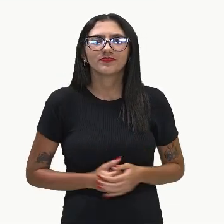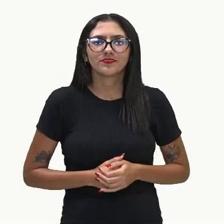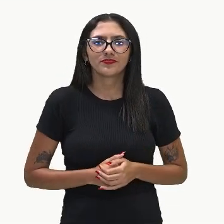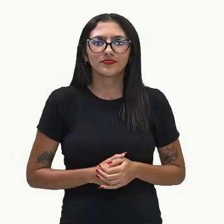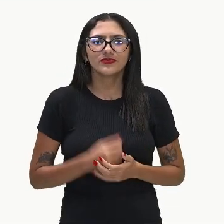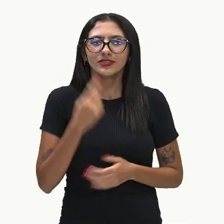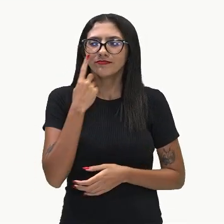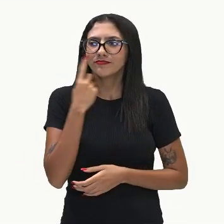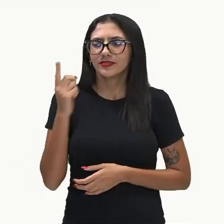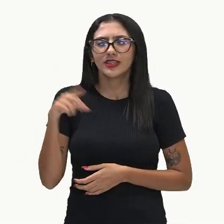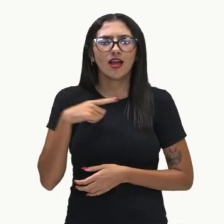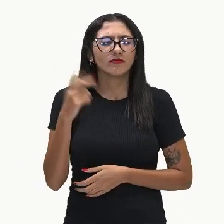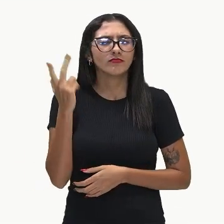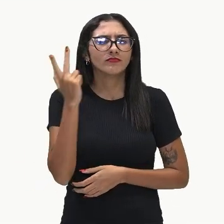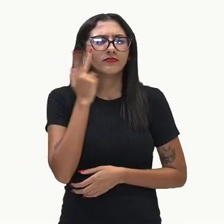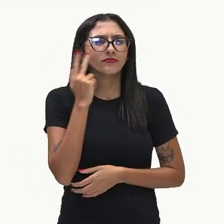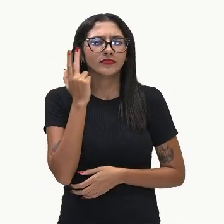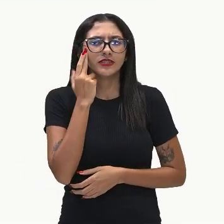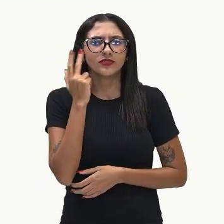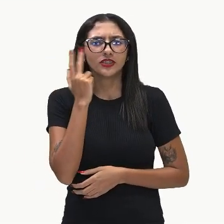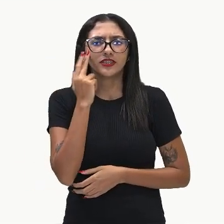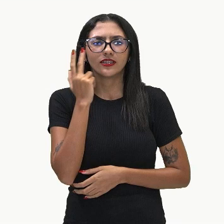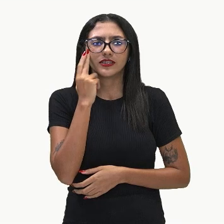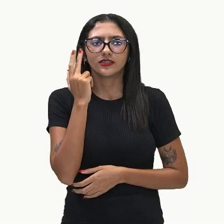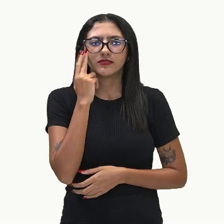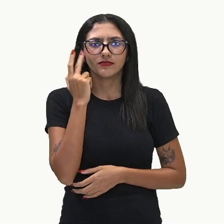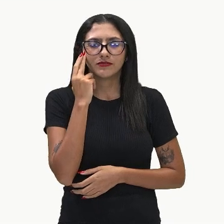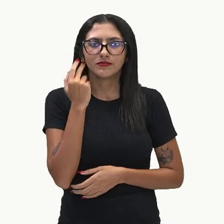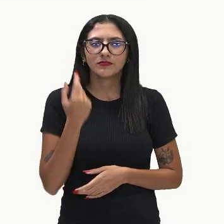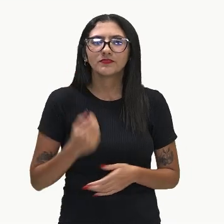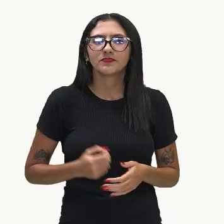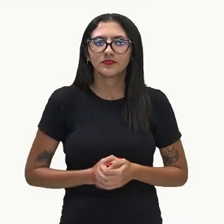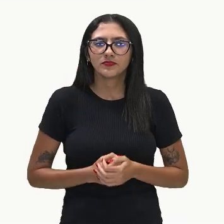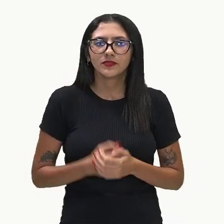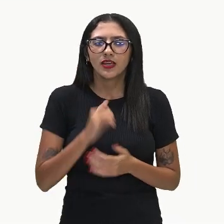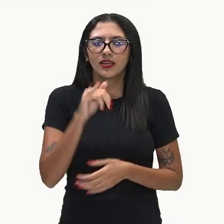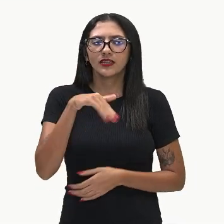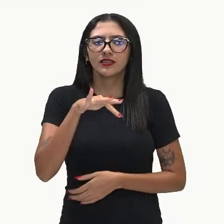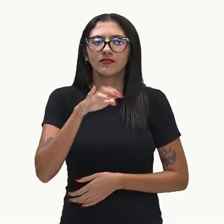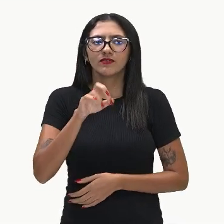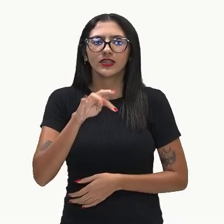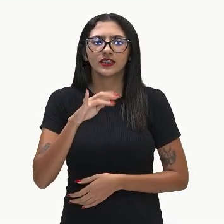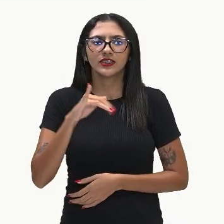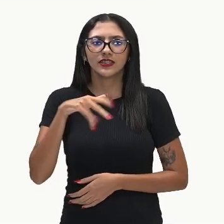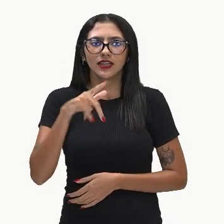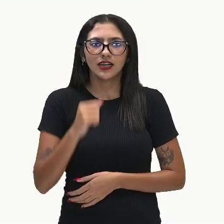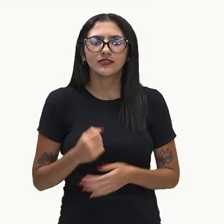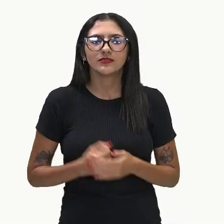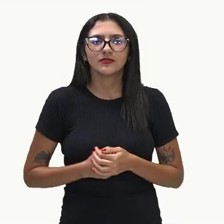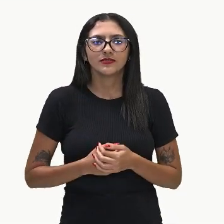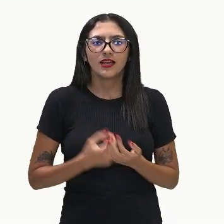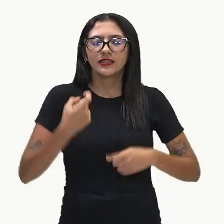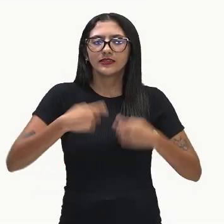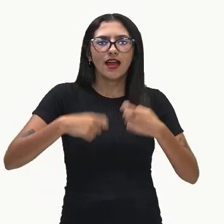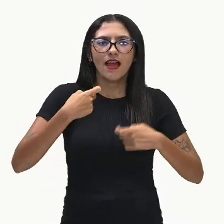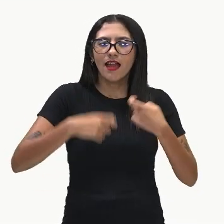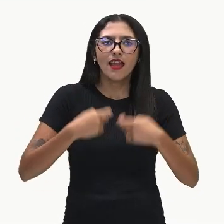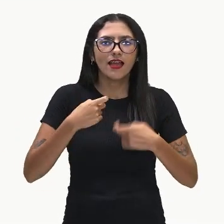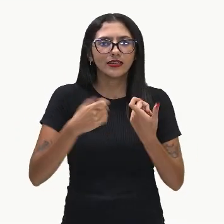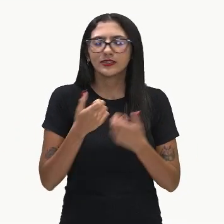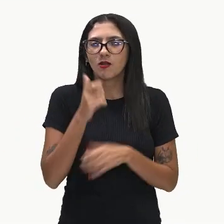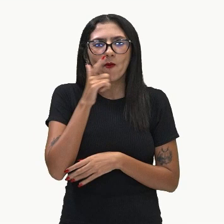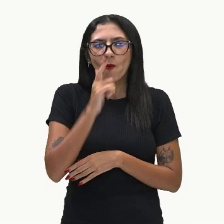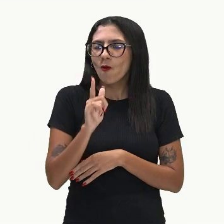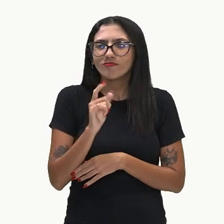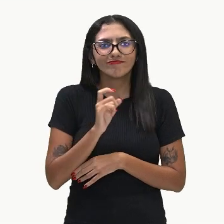mais comum na rapaziada que usa os esteroides anabolizantes. É isso mesmo, né? A infertilidade.